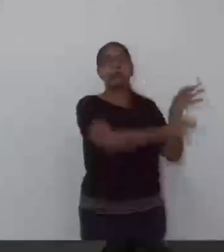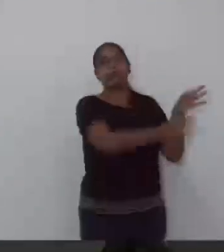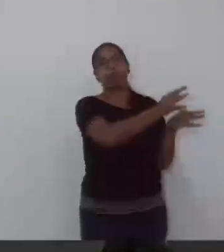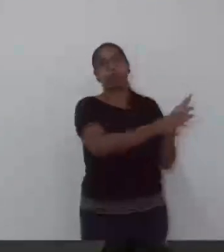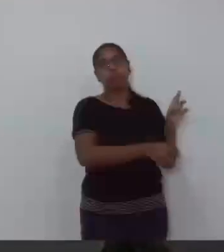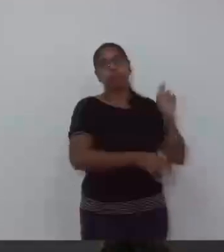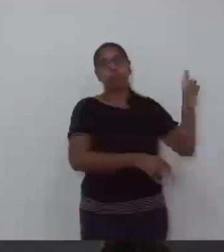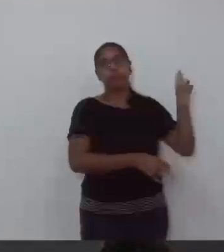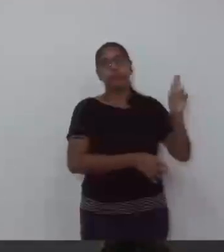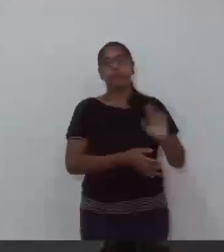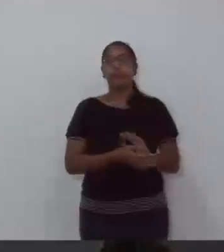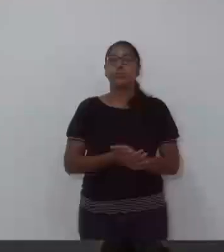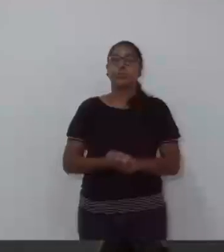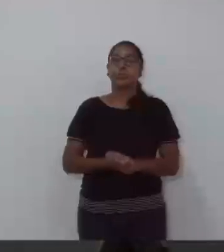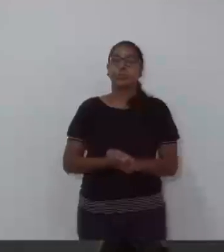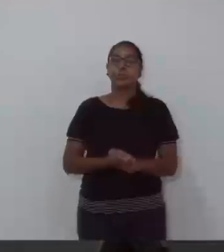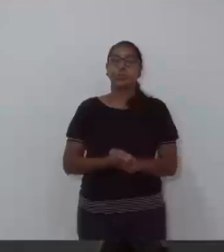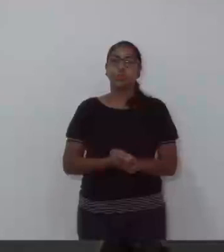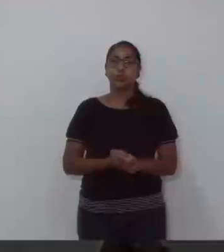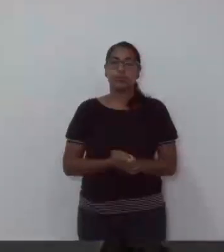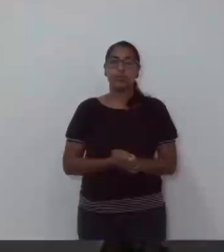e as comissões permanentes.